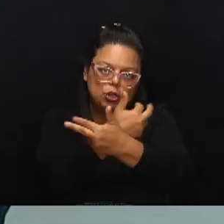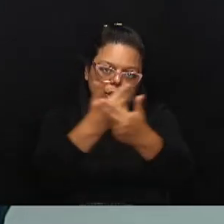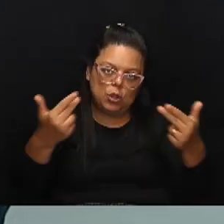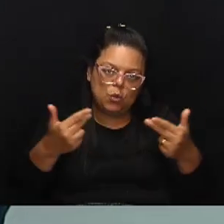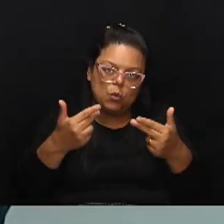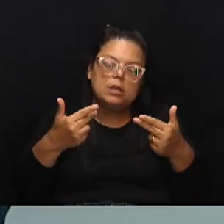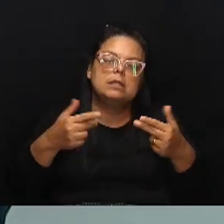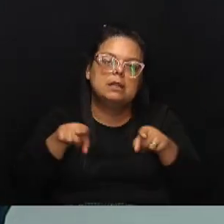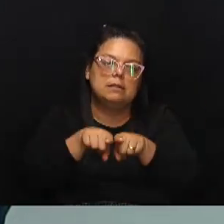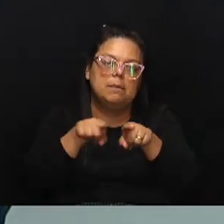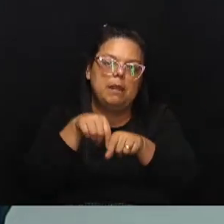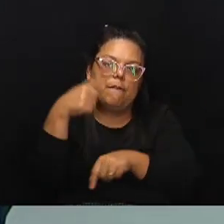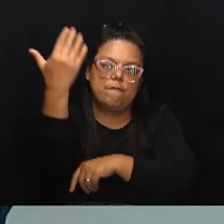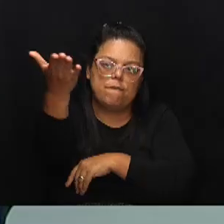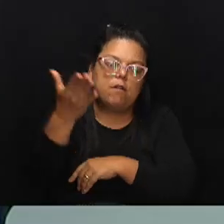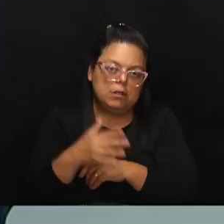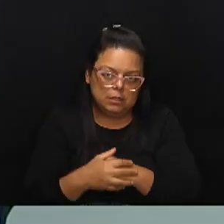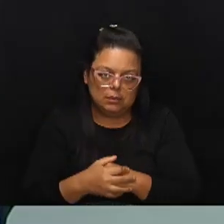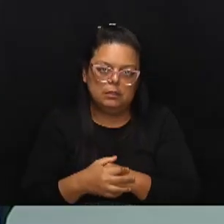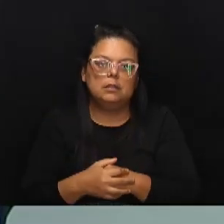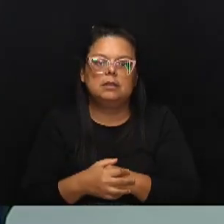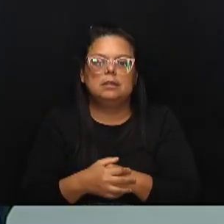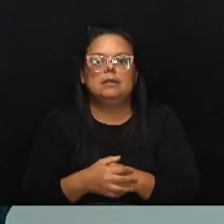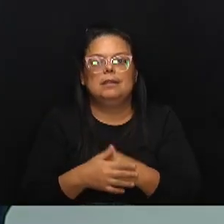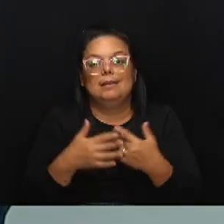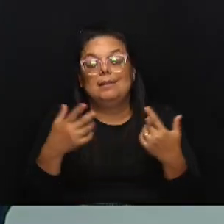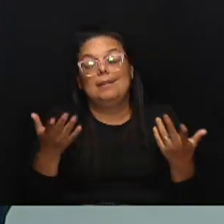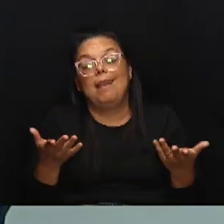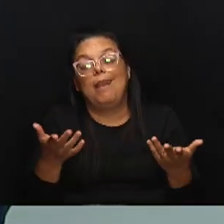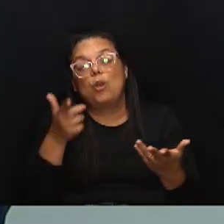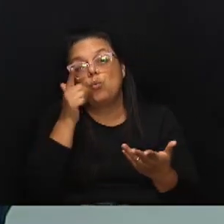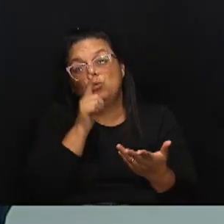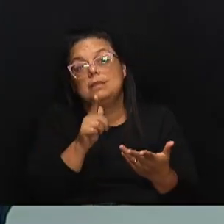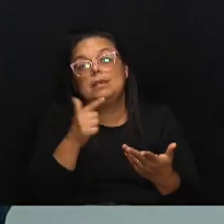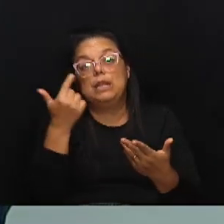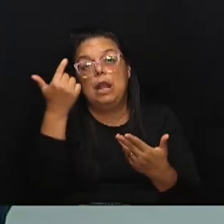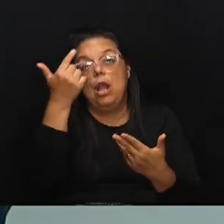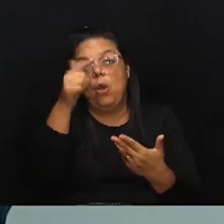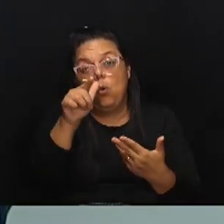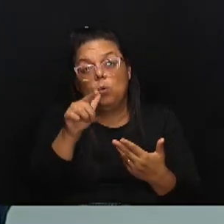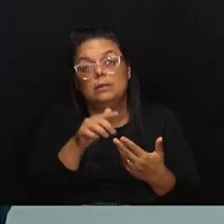Câmara, especialmente quando a gente fala de atingir outras esferas